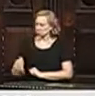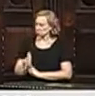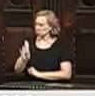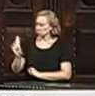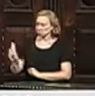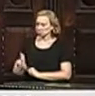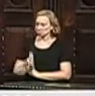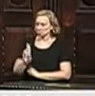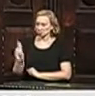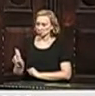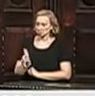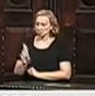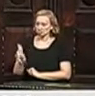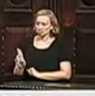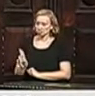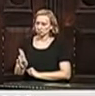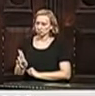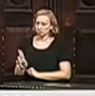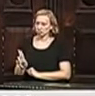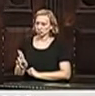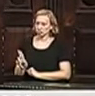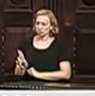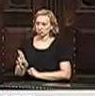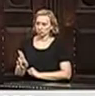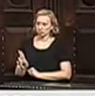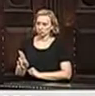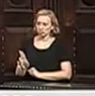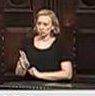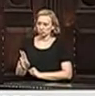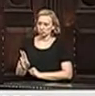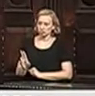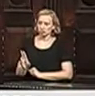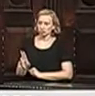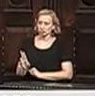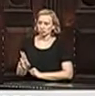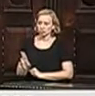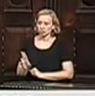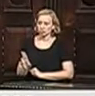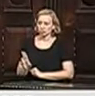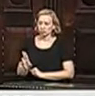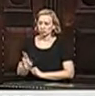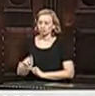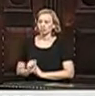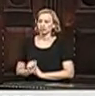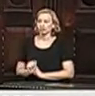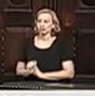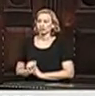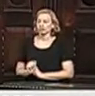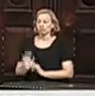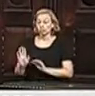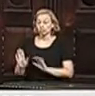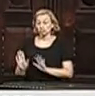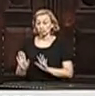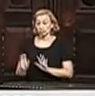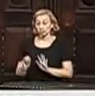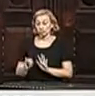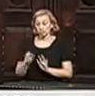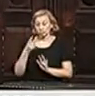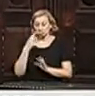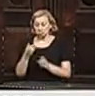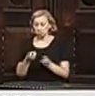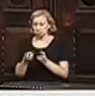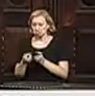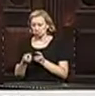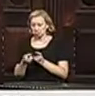com caráter de confisco. Porque, se não, vejamos,